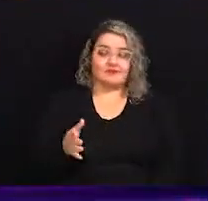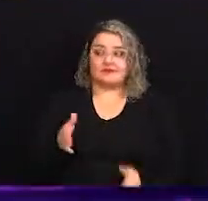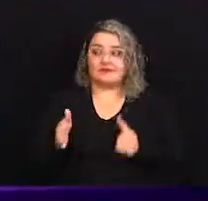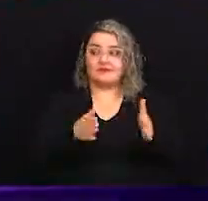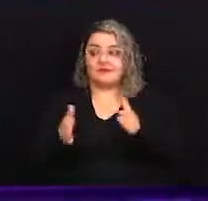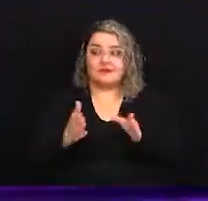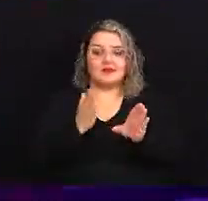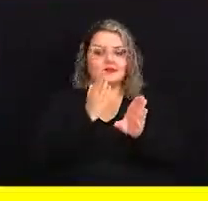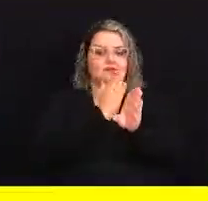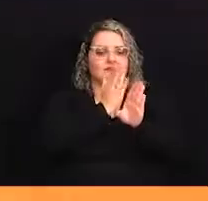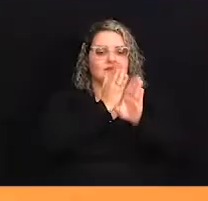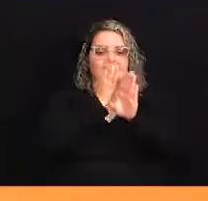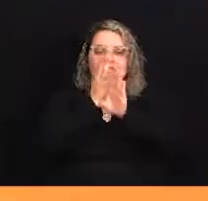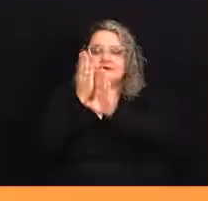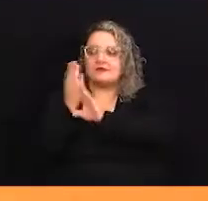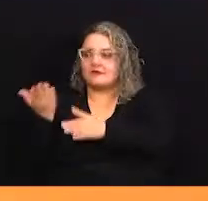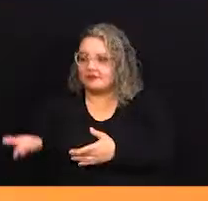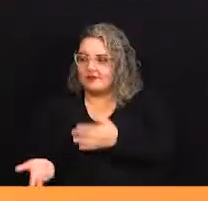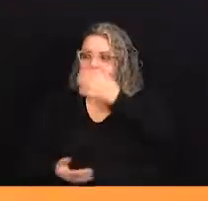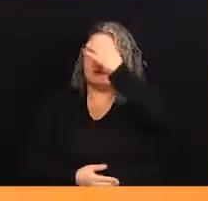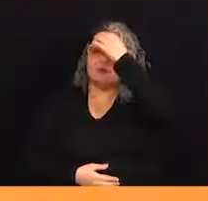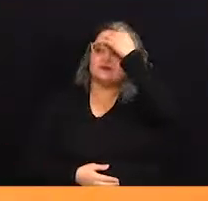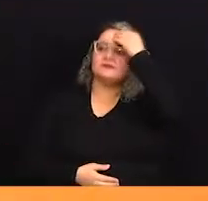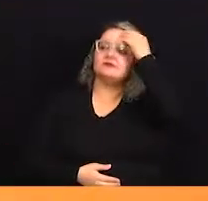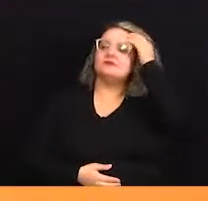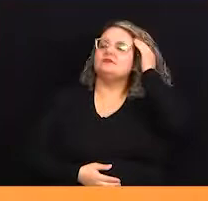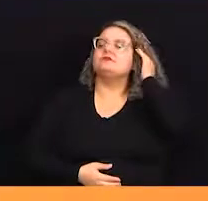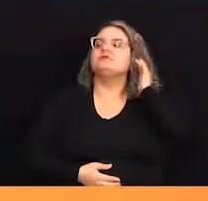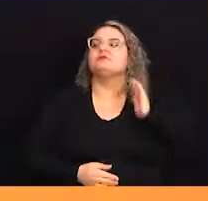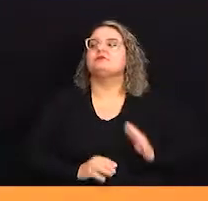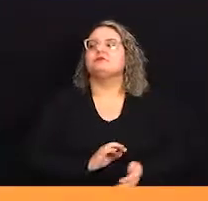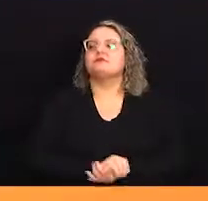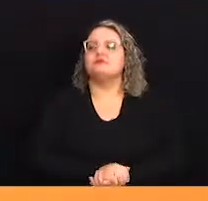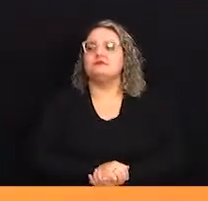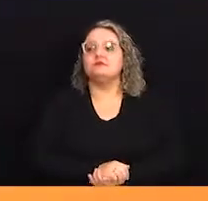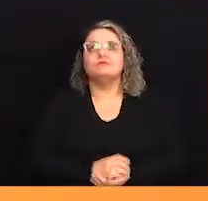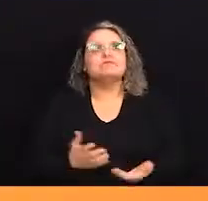período de muitas descobertas, né? É um período de